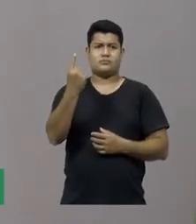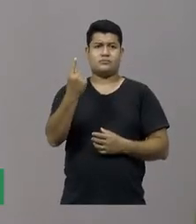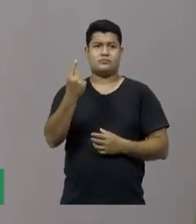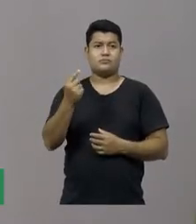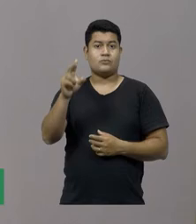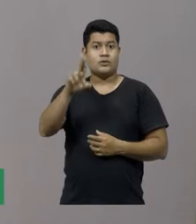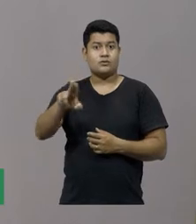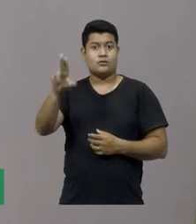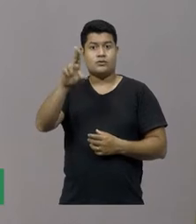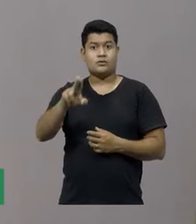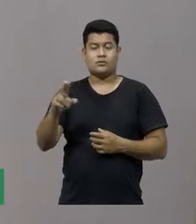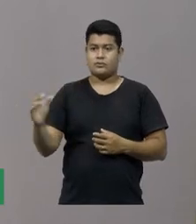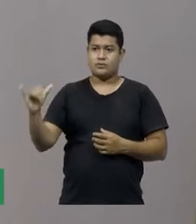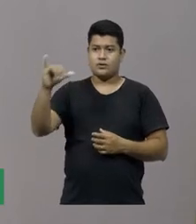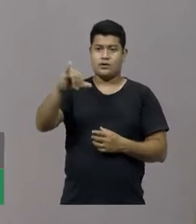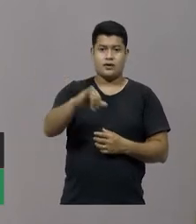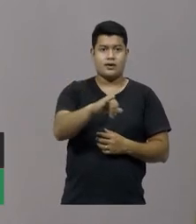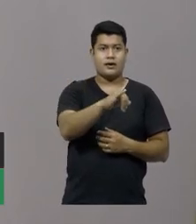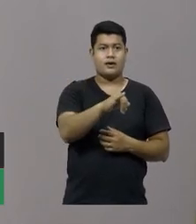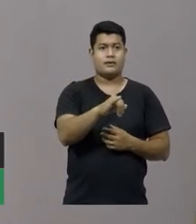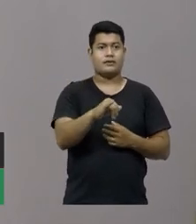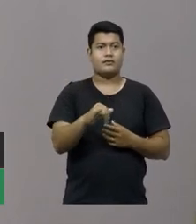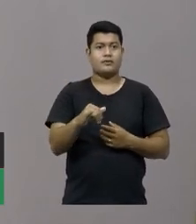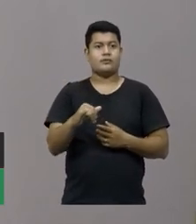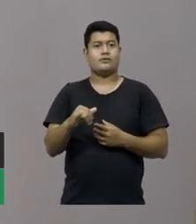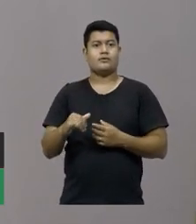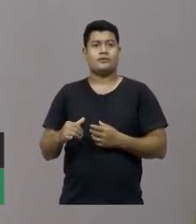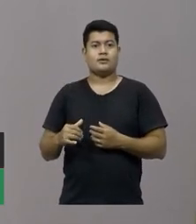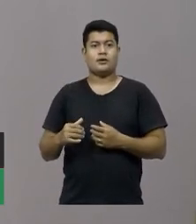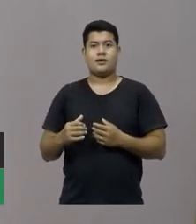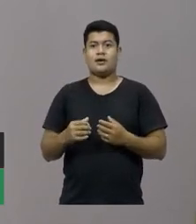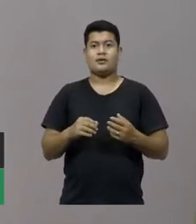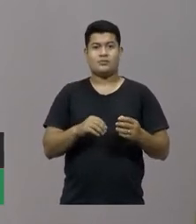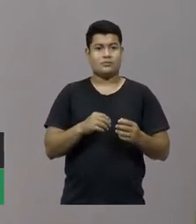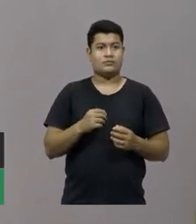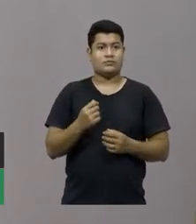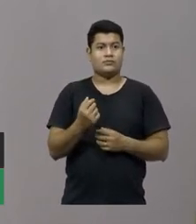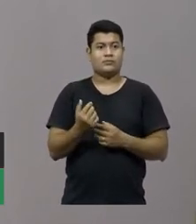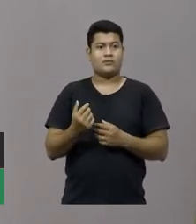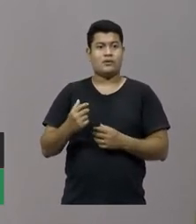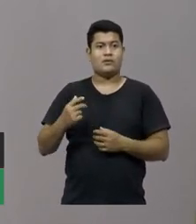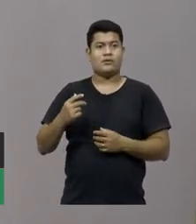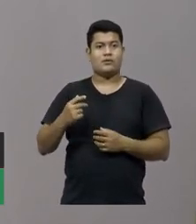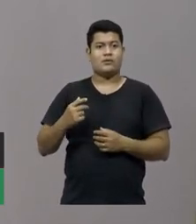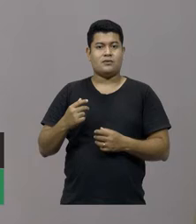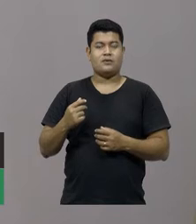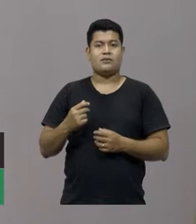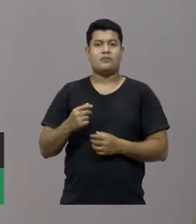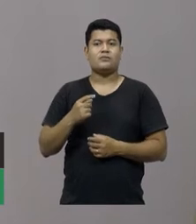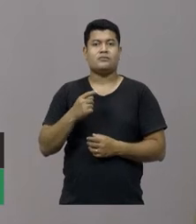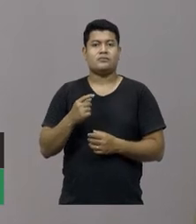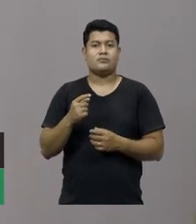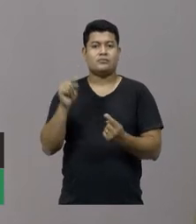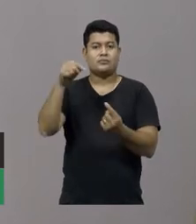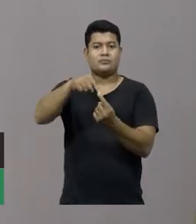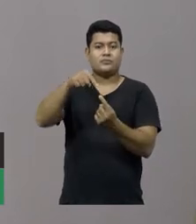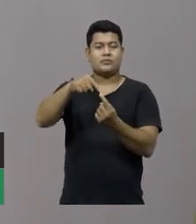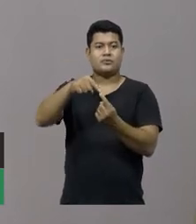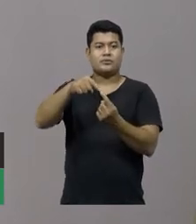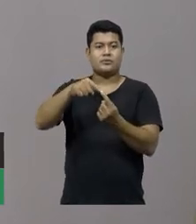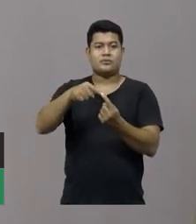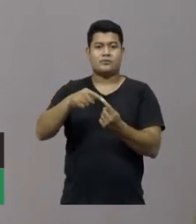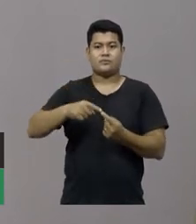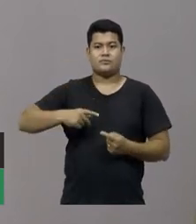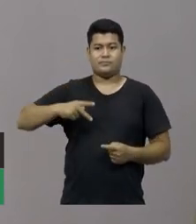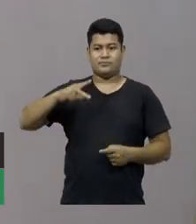Usando o avião para transporte, para levá-lo à aula inaugural do curso de medicina.